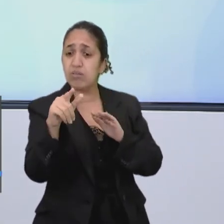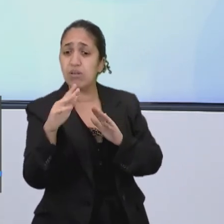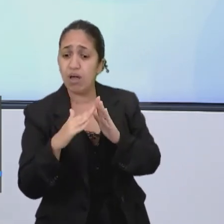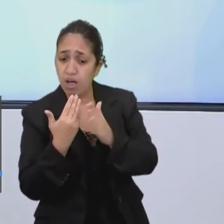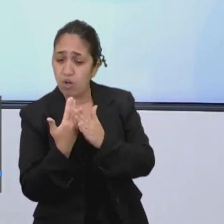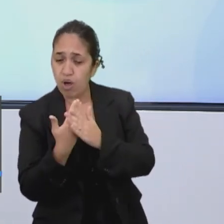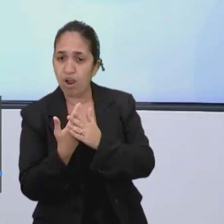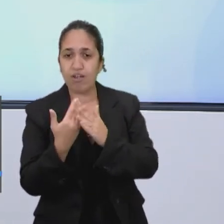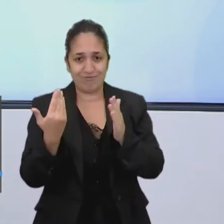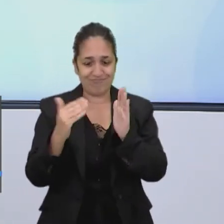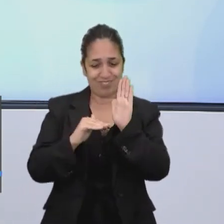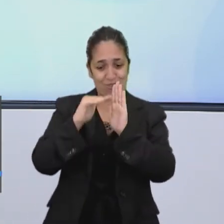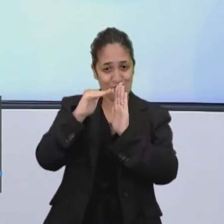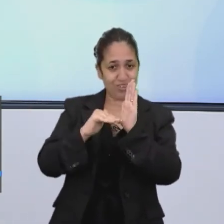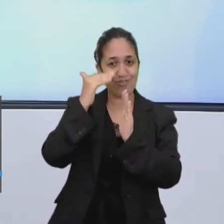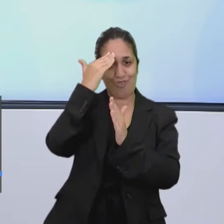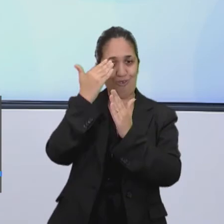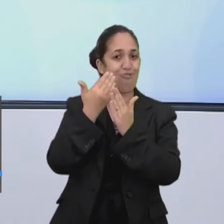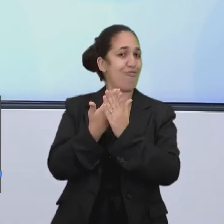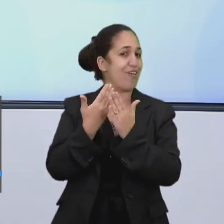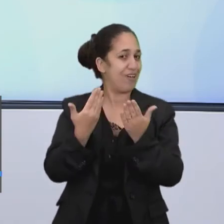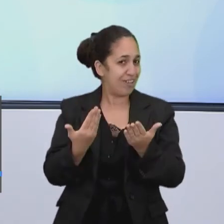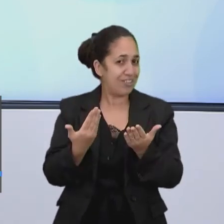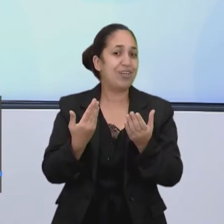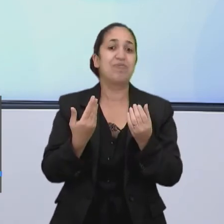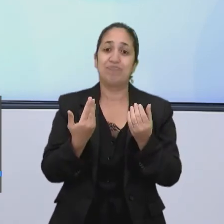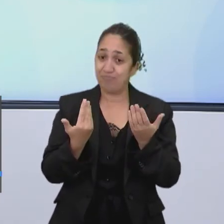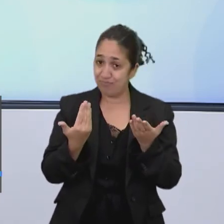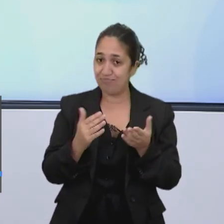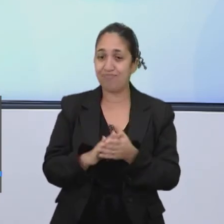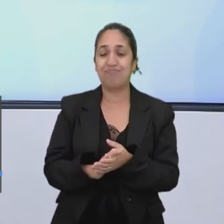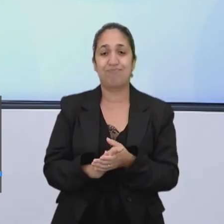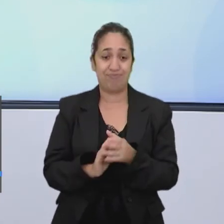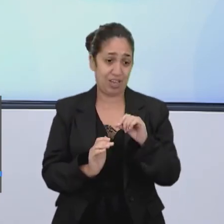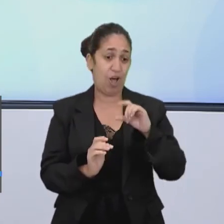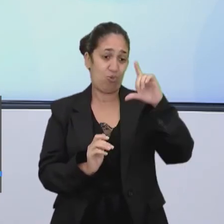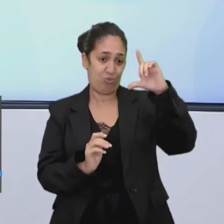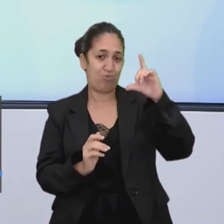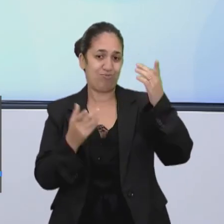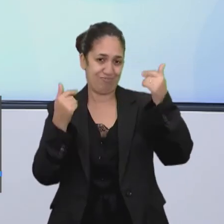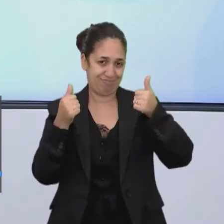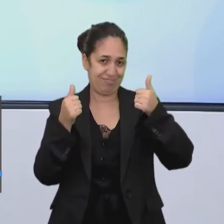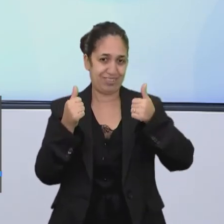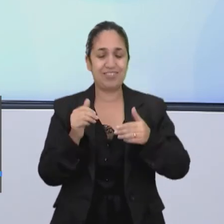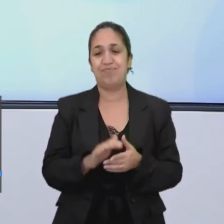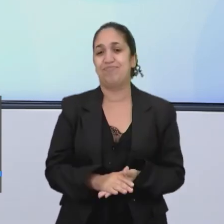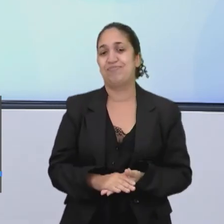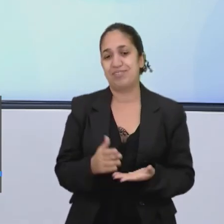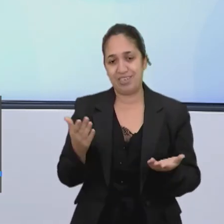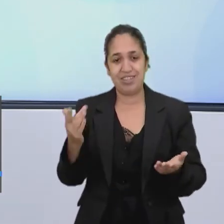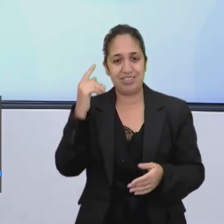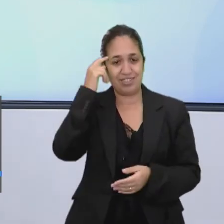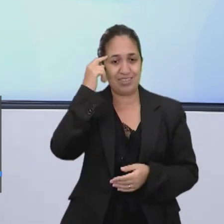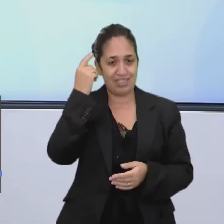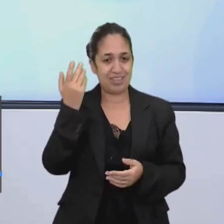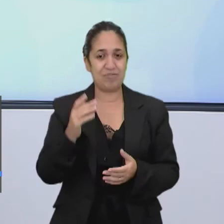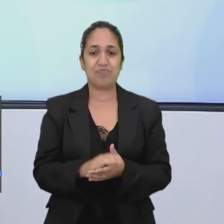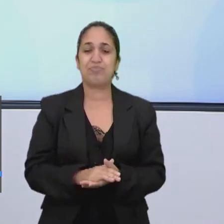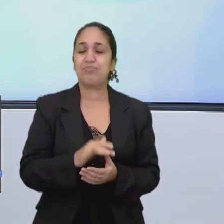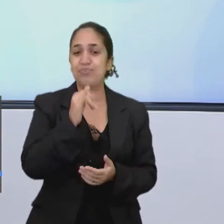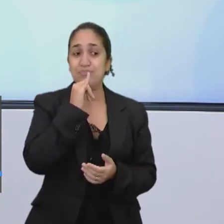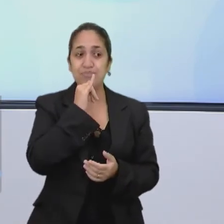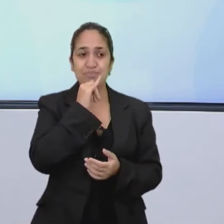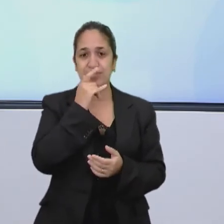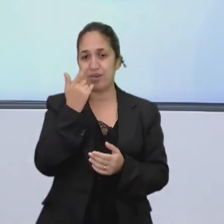nível de confiança, ele acaba sendo o quê? Ele acaba sendo alto. Beleza? Então, é essa a ideia. Por exemplo, se o nível